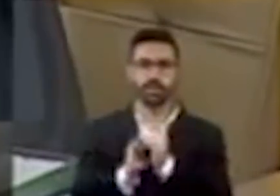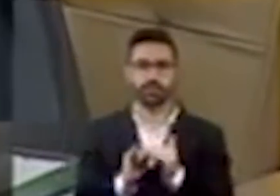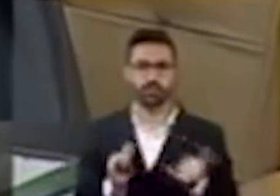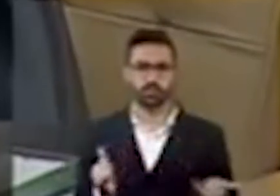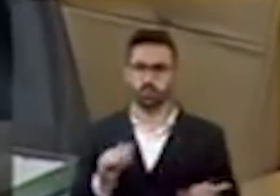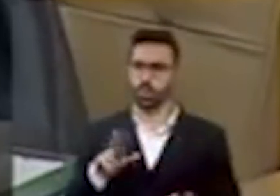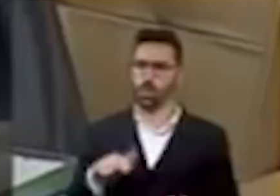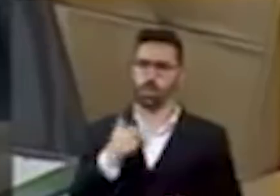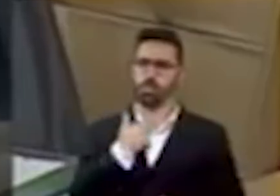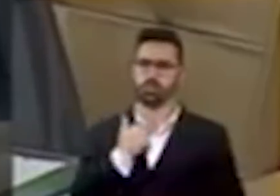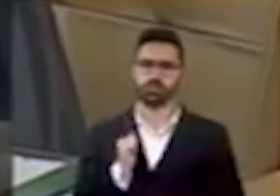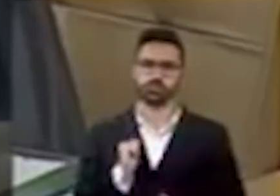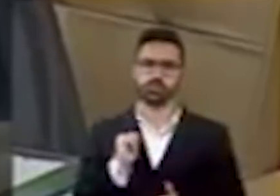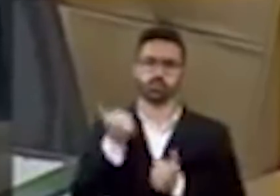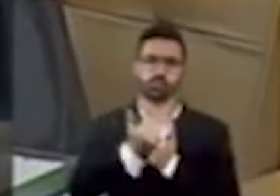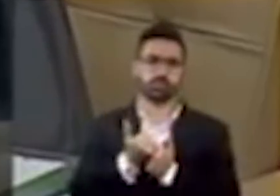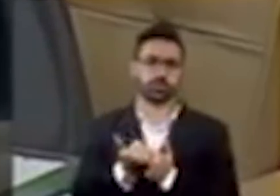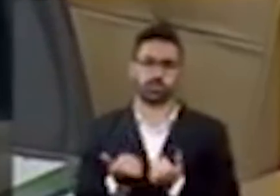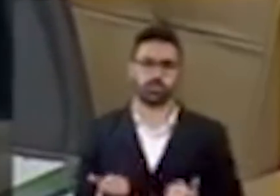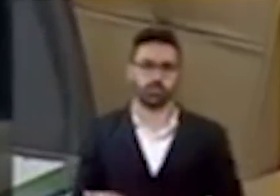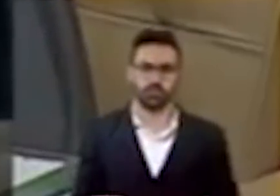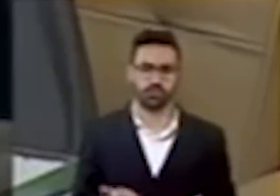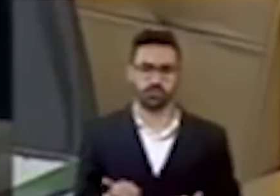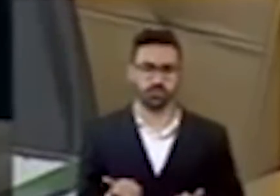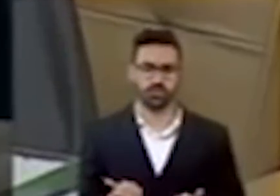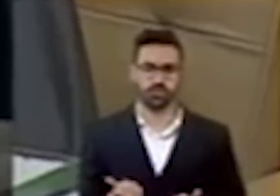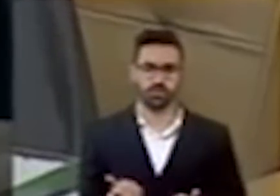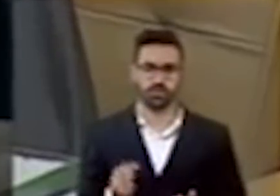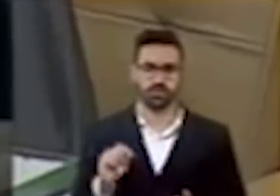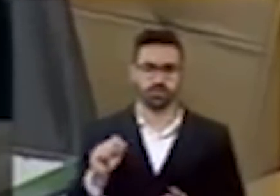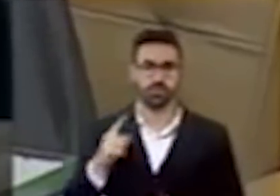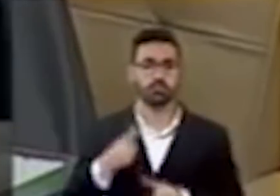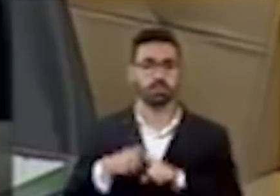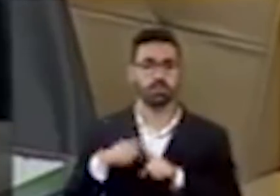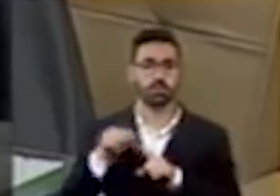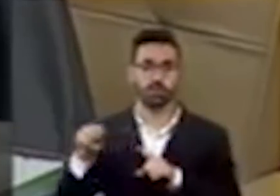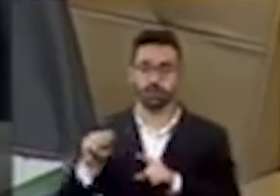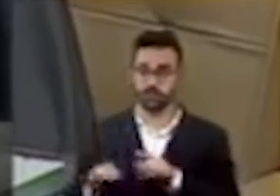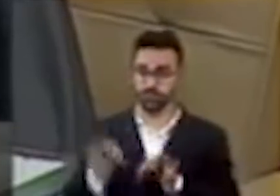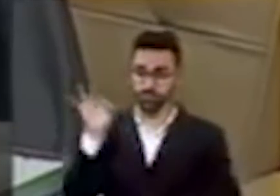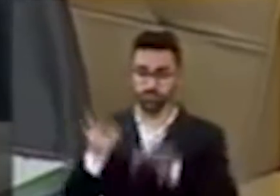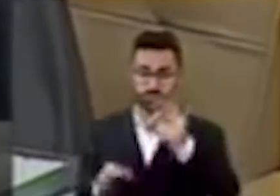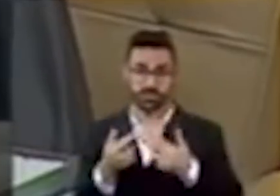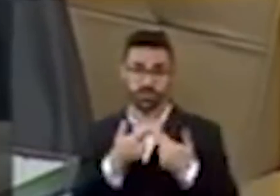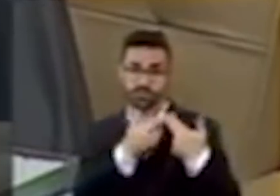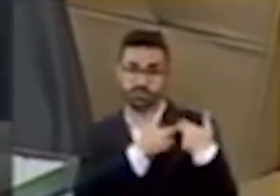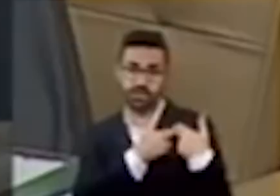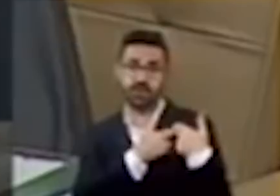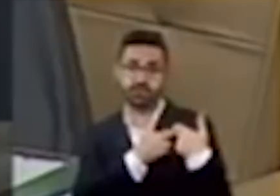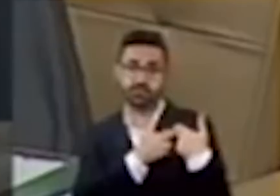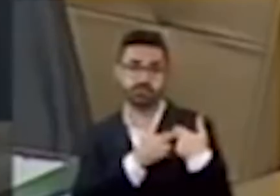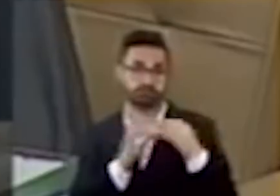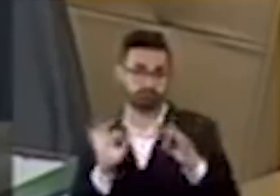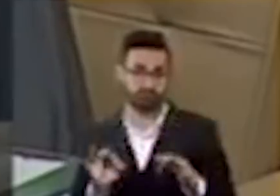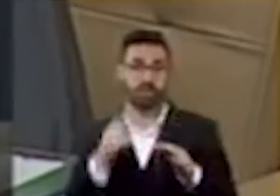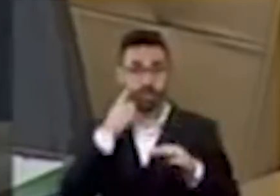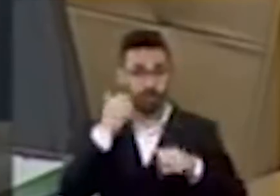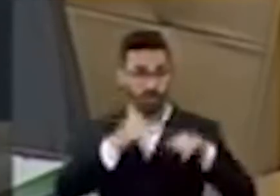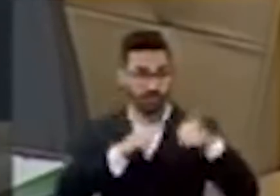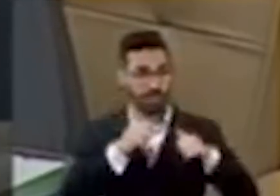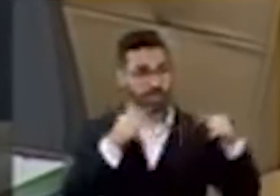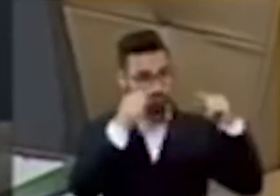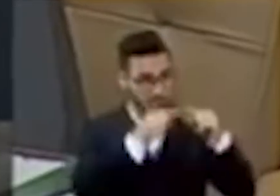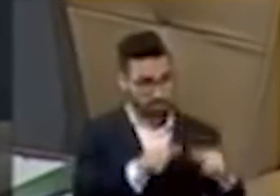medida em que não há nada superior ao magistrado que administra a lei, e seria inadequado centrar